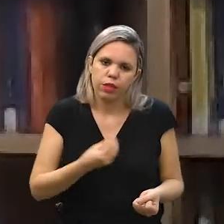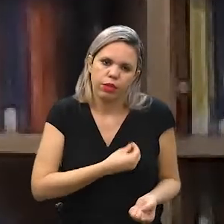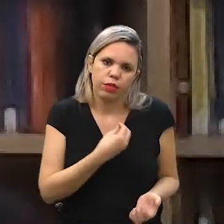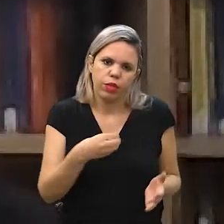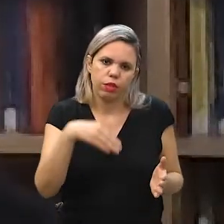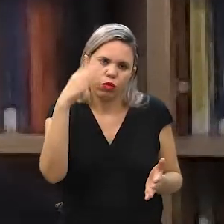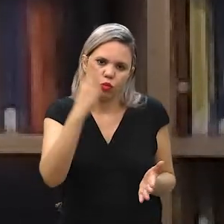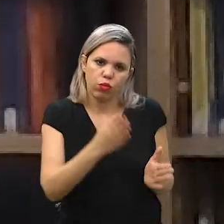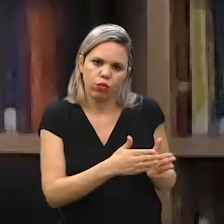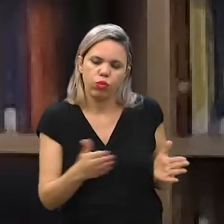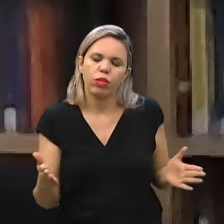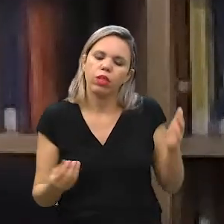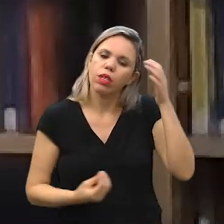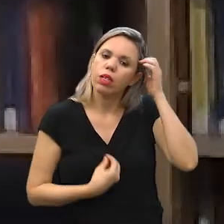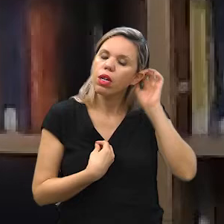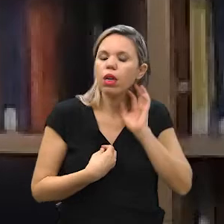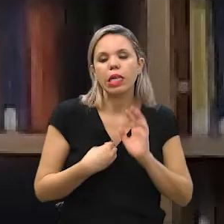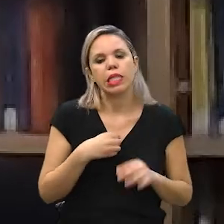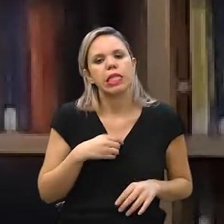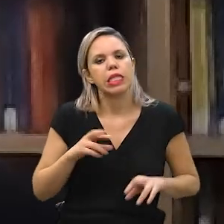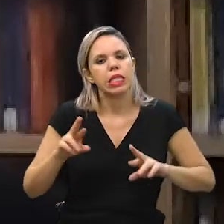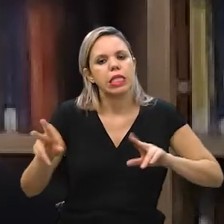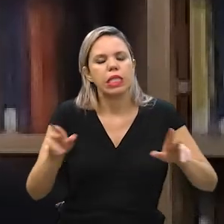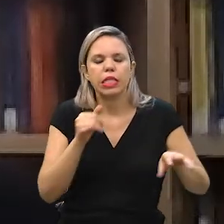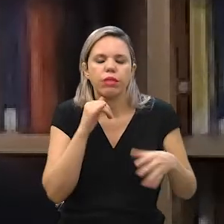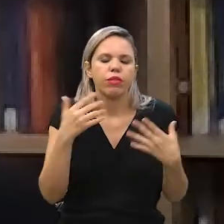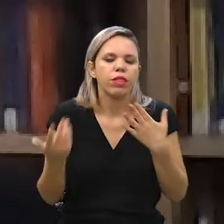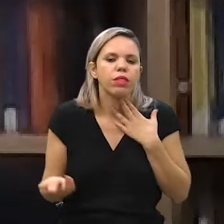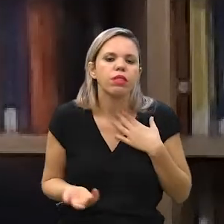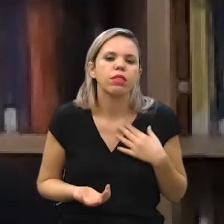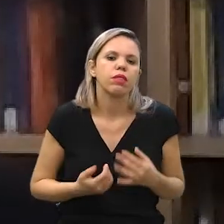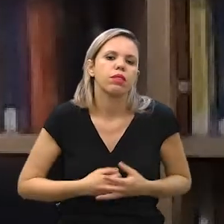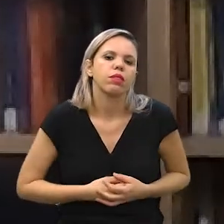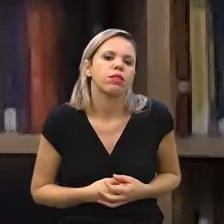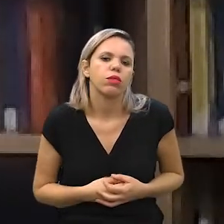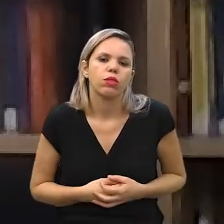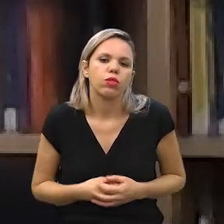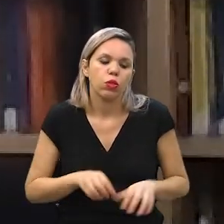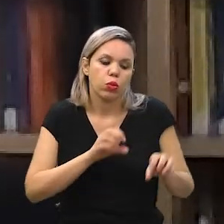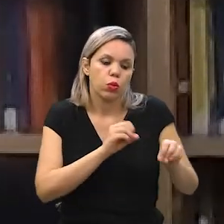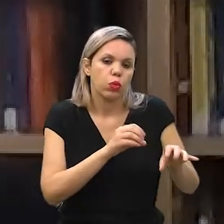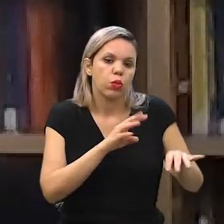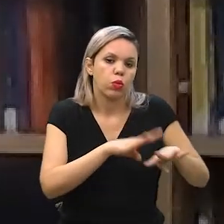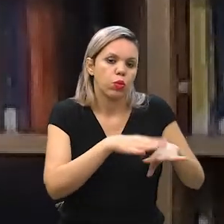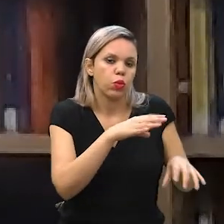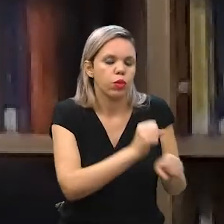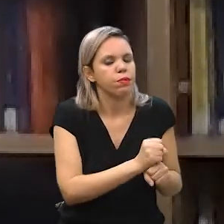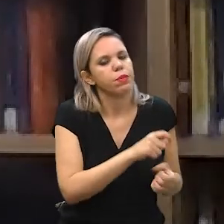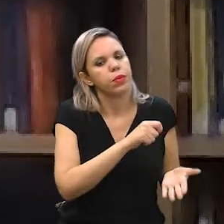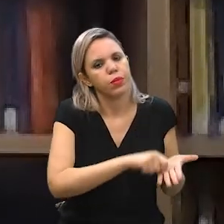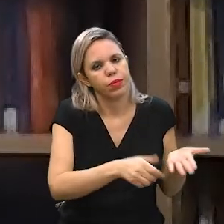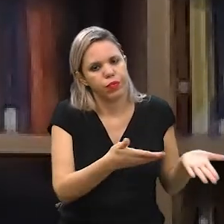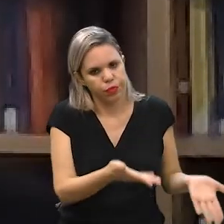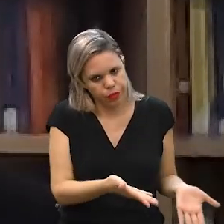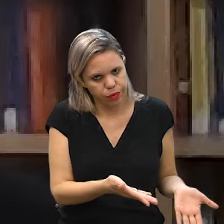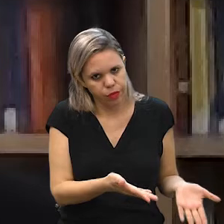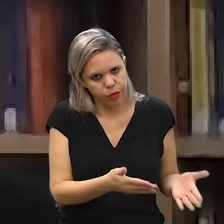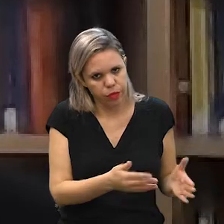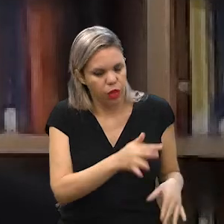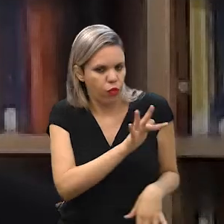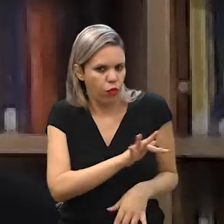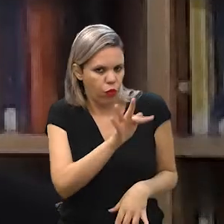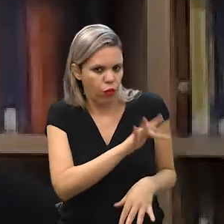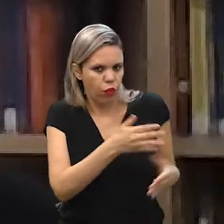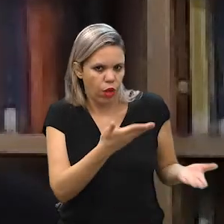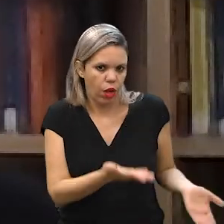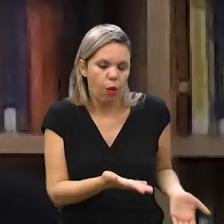no Brasil, né, o que a gente tem? A gente tem uma dicotomia, porque o ensino da matemática, a matemática de nível superior,